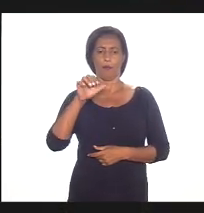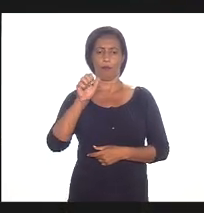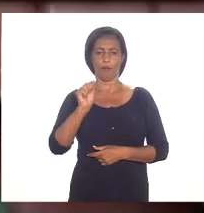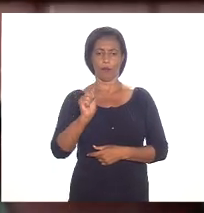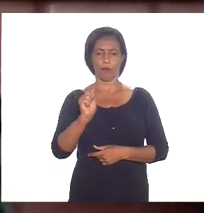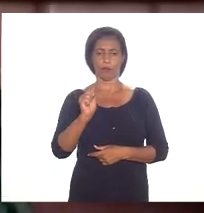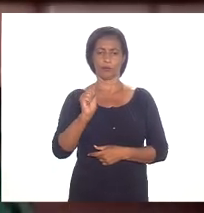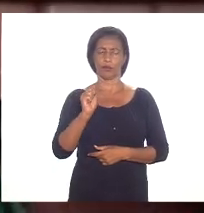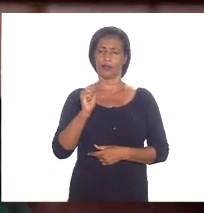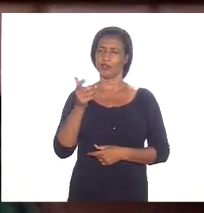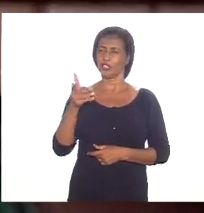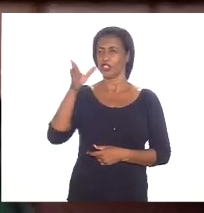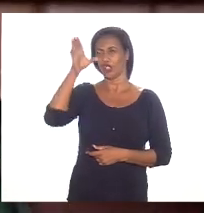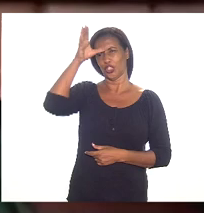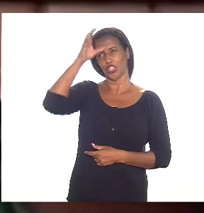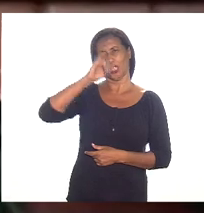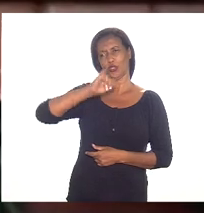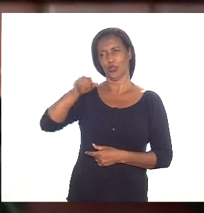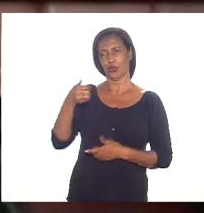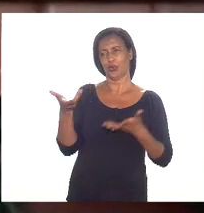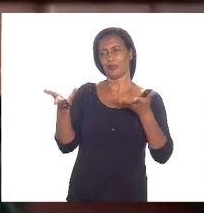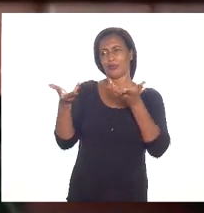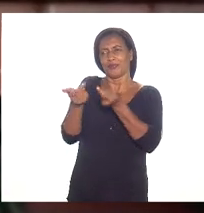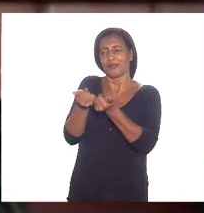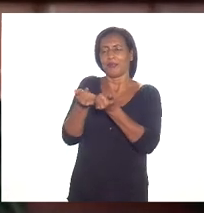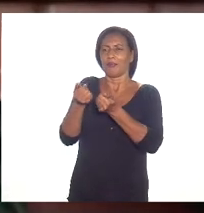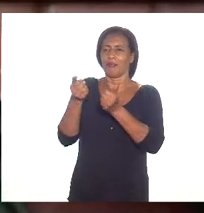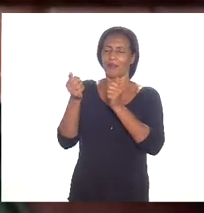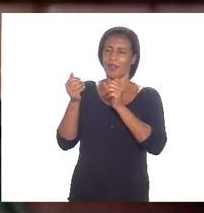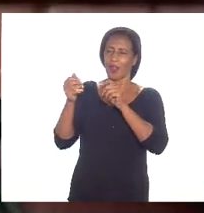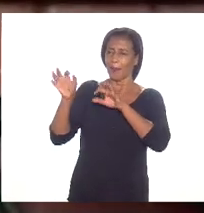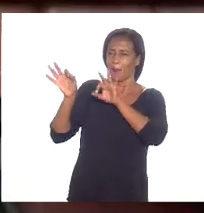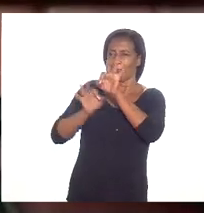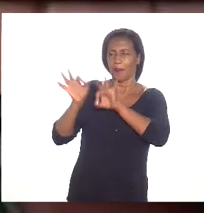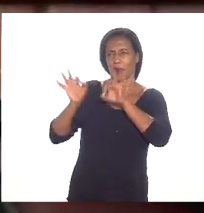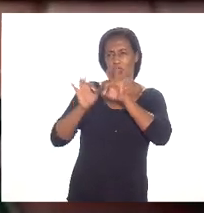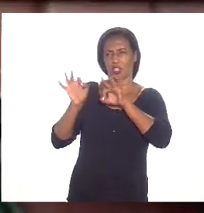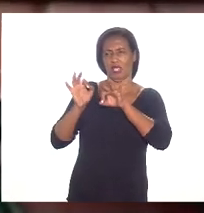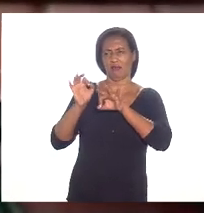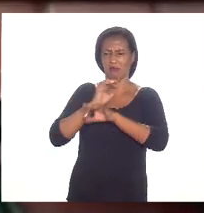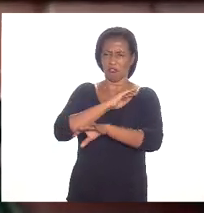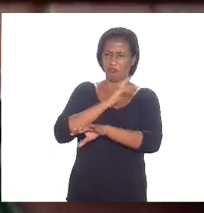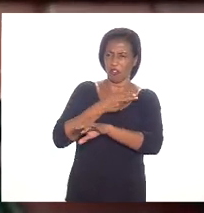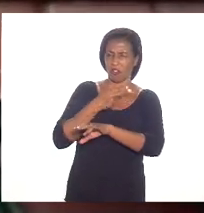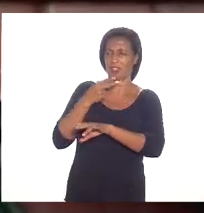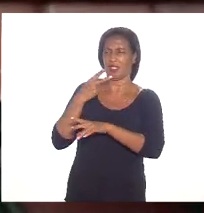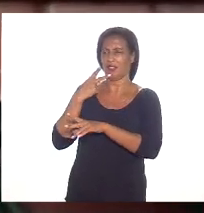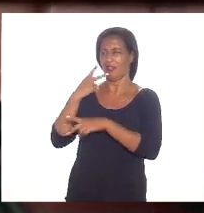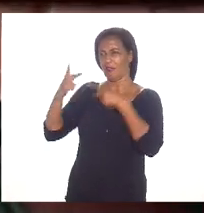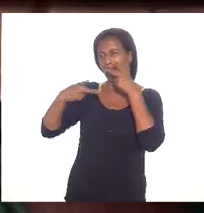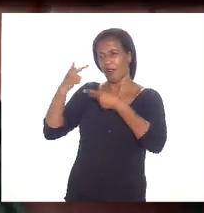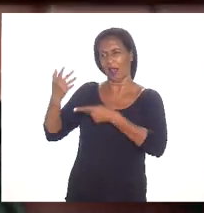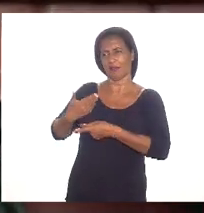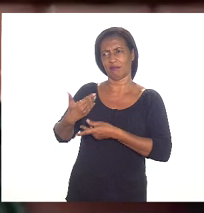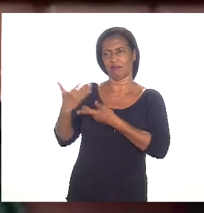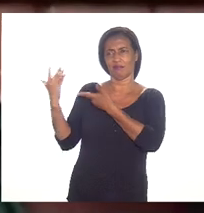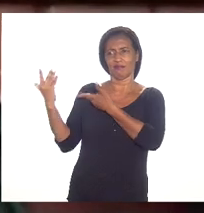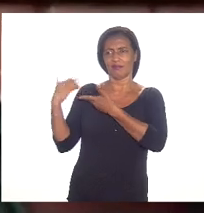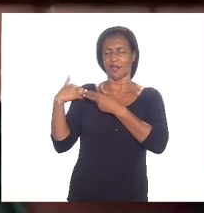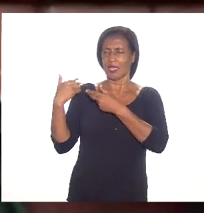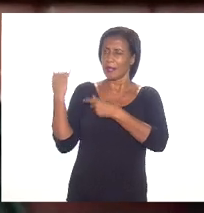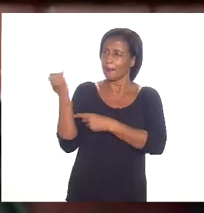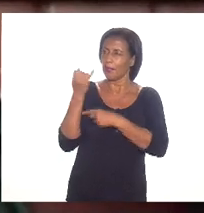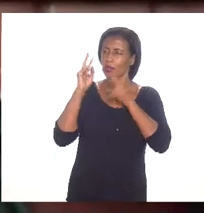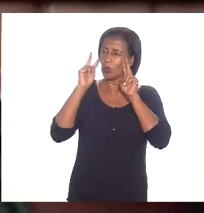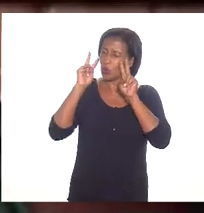Parabenizar a Tia Ju pelo excelente projeto, né? Reforçando a fala dos colegas que me antecederam, importante esse olhar